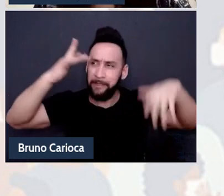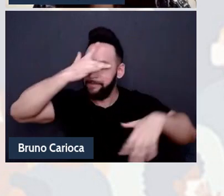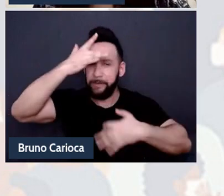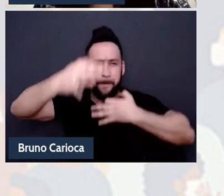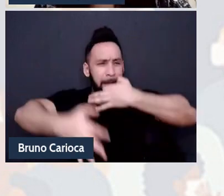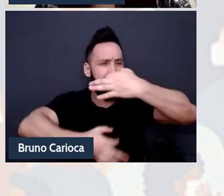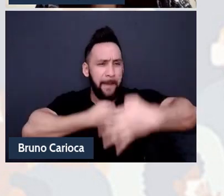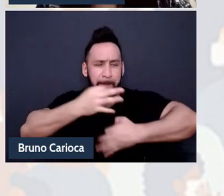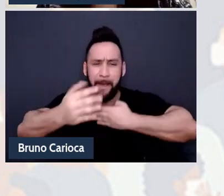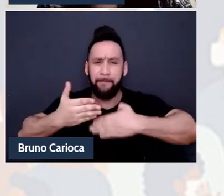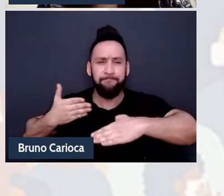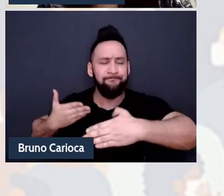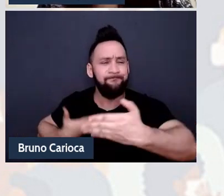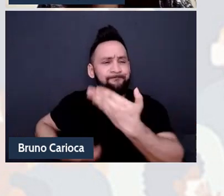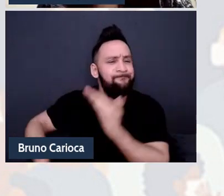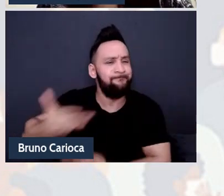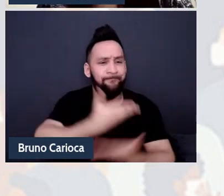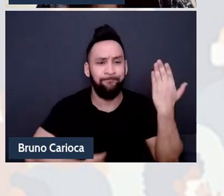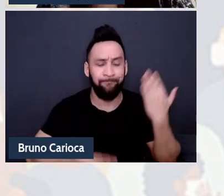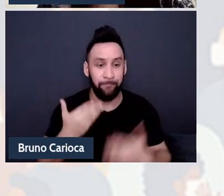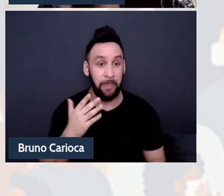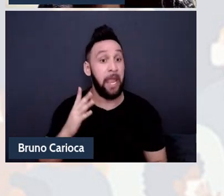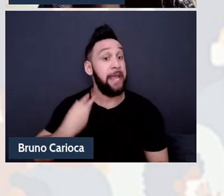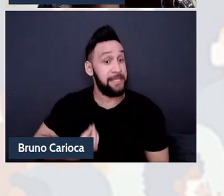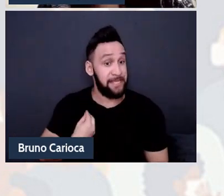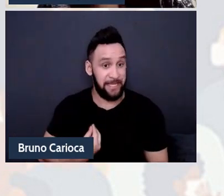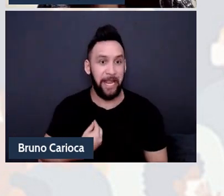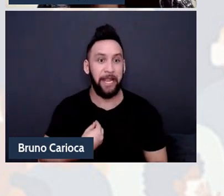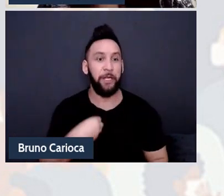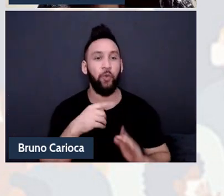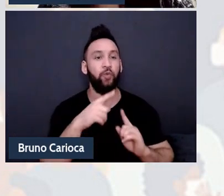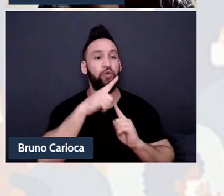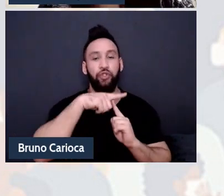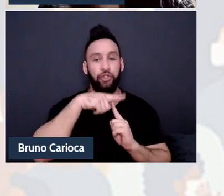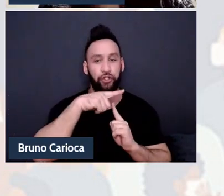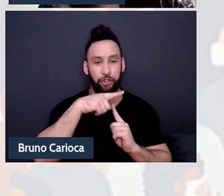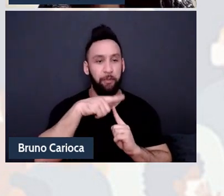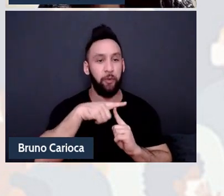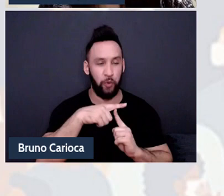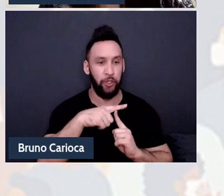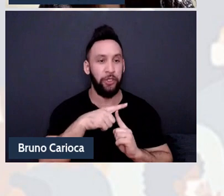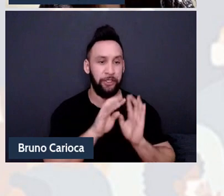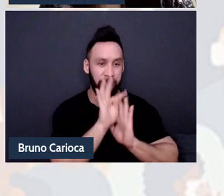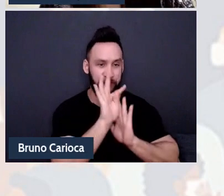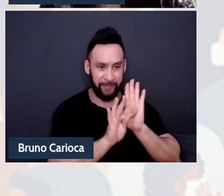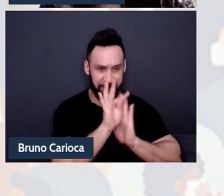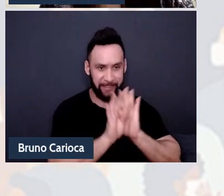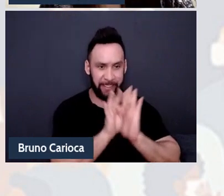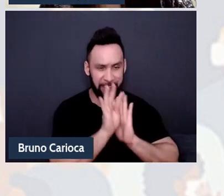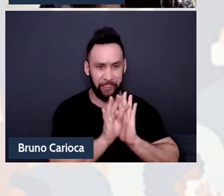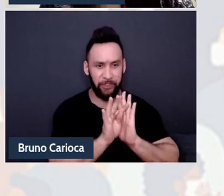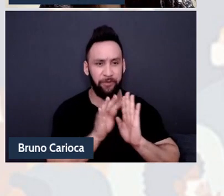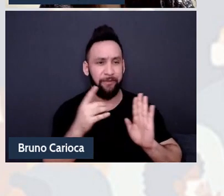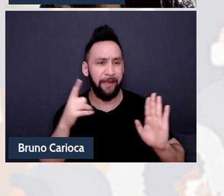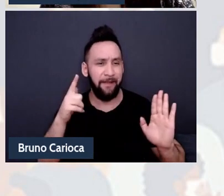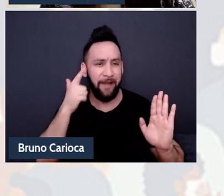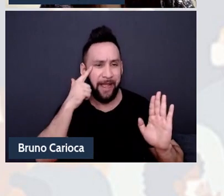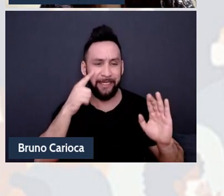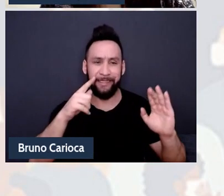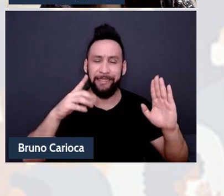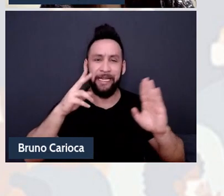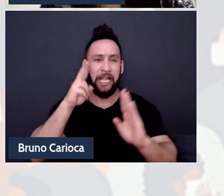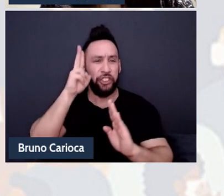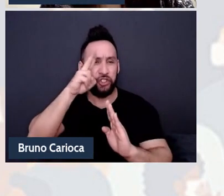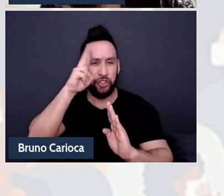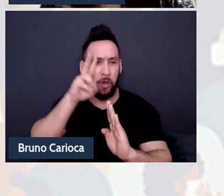aí ordens de indexicalidade na BNCC relacionadas a vertentes socio-históricas da linguagem do processo